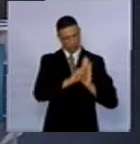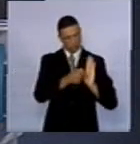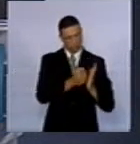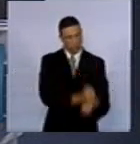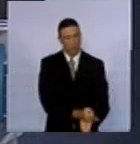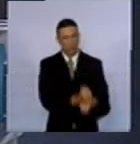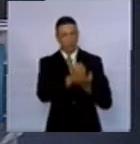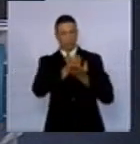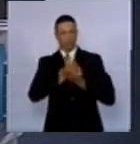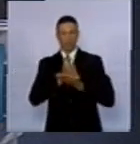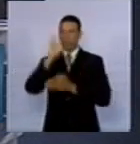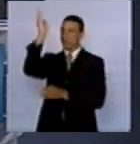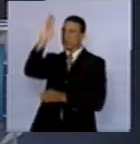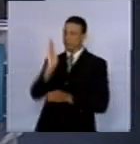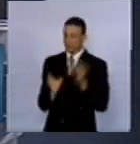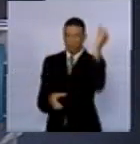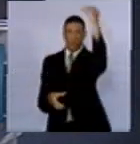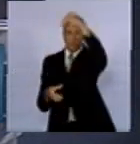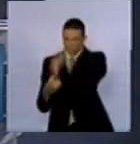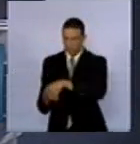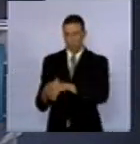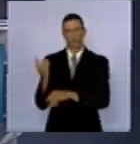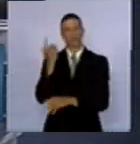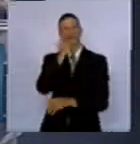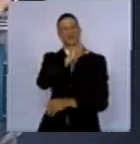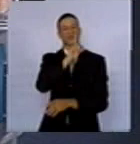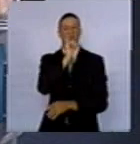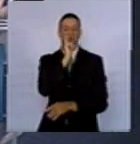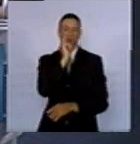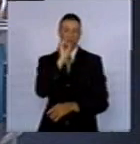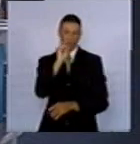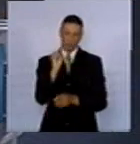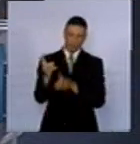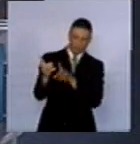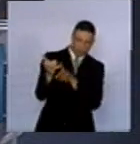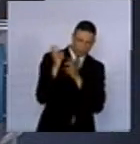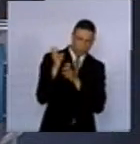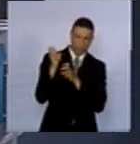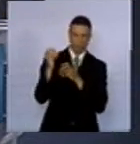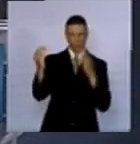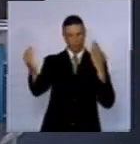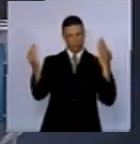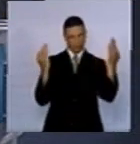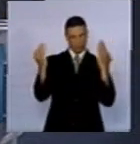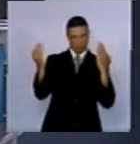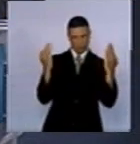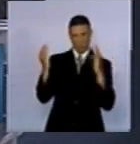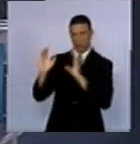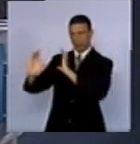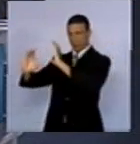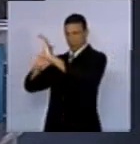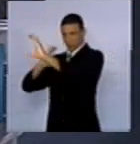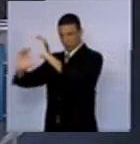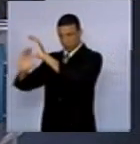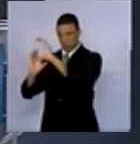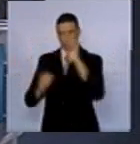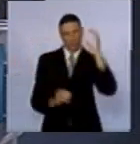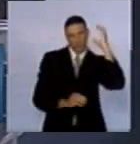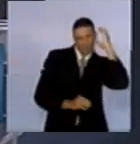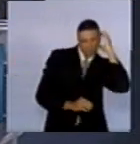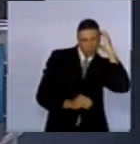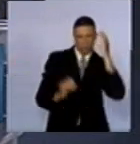o país para dentro dessa nova realidade se nós observarmos as distinções entre o setor de telecomunicações e